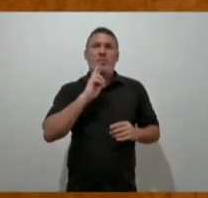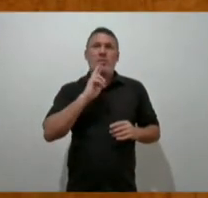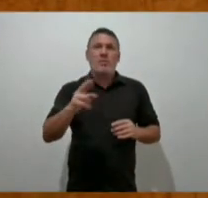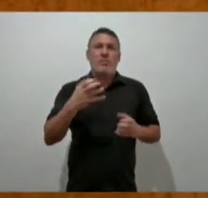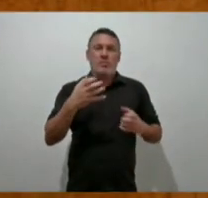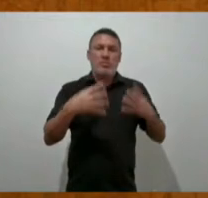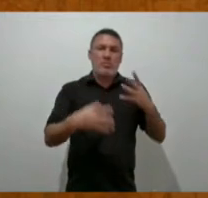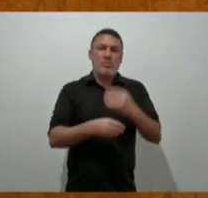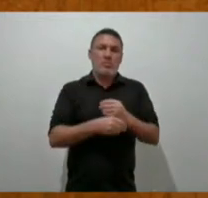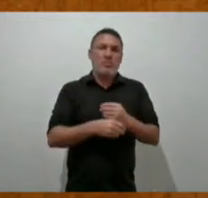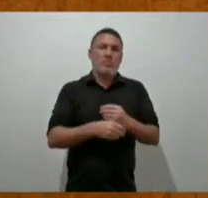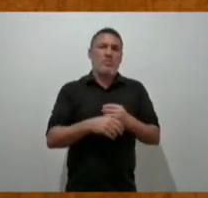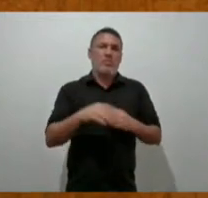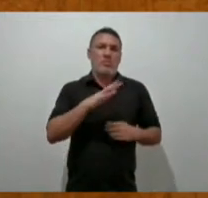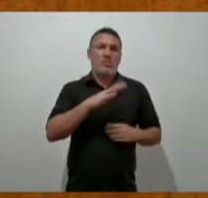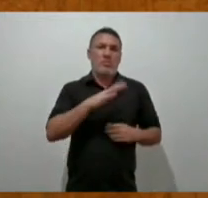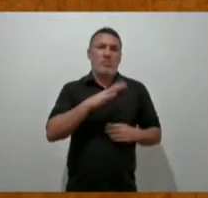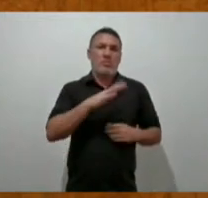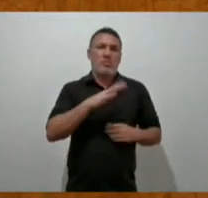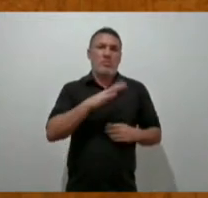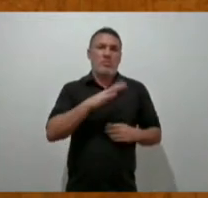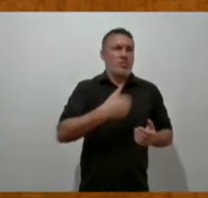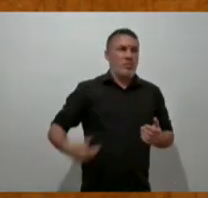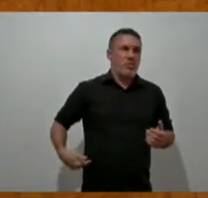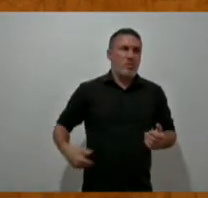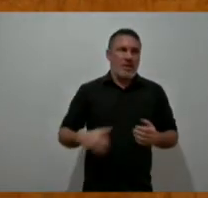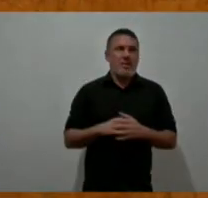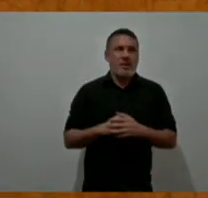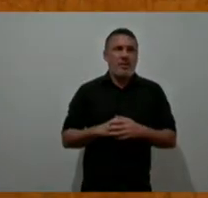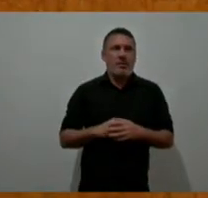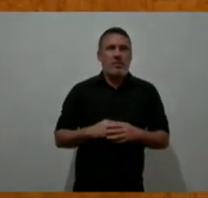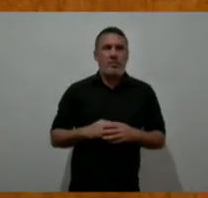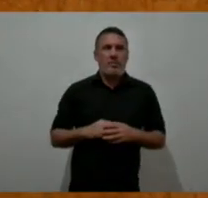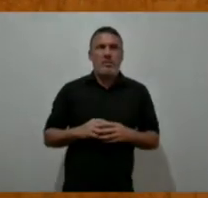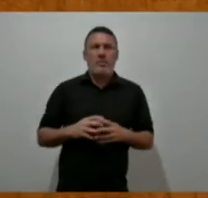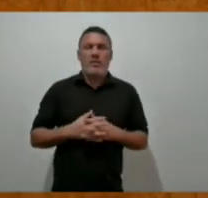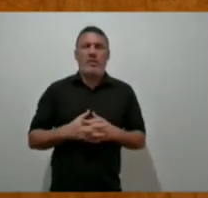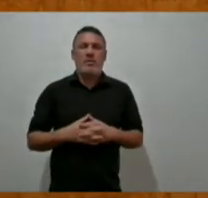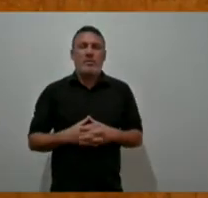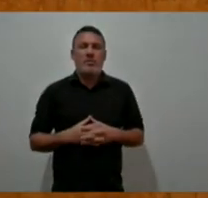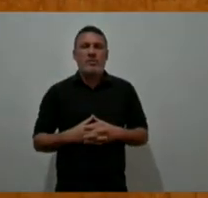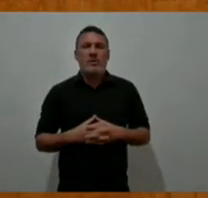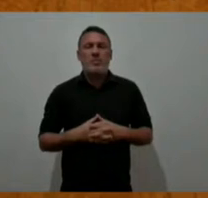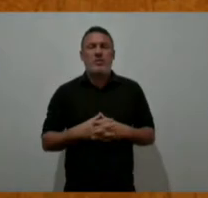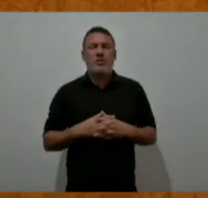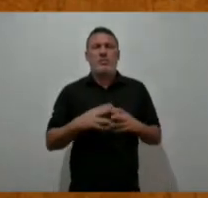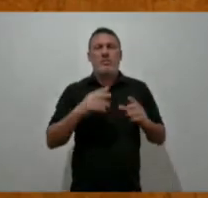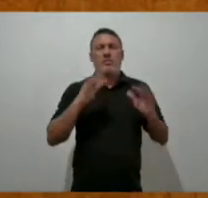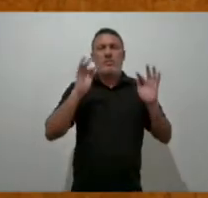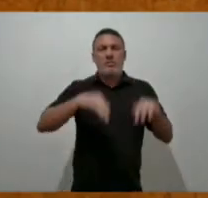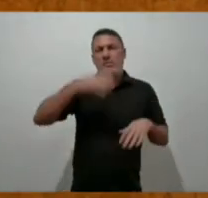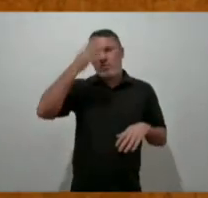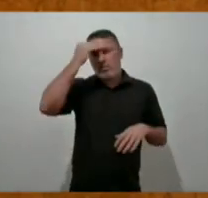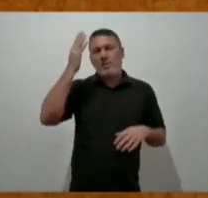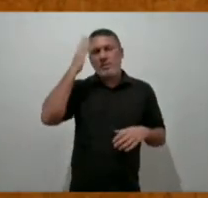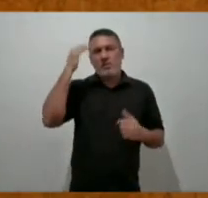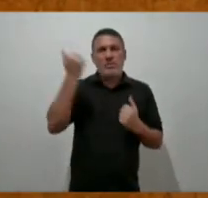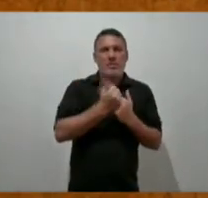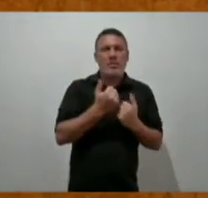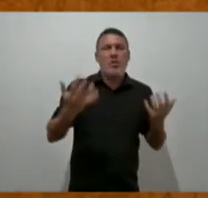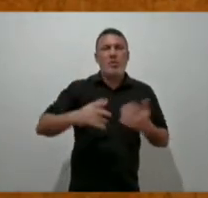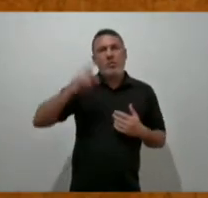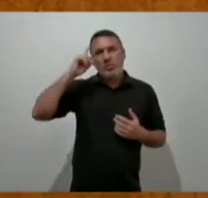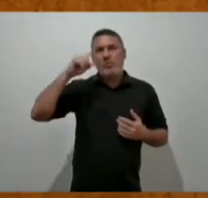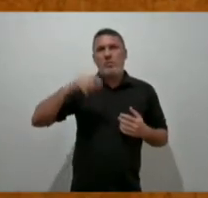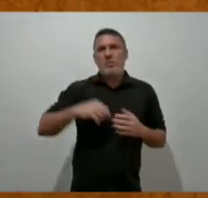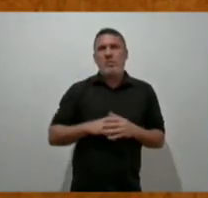vou ouvir aqui o governador Renato Casagrande, numa fala final. Governador, a gente sabe que hoje em dia as empresas têm assumido